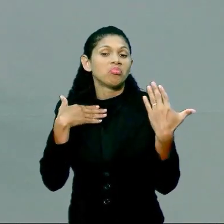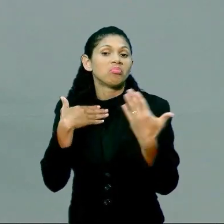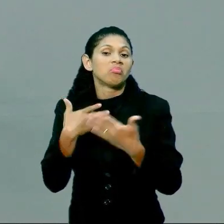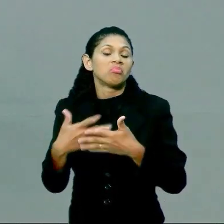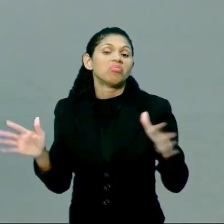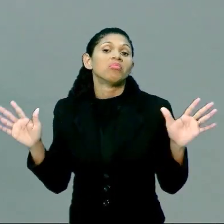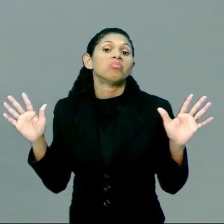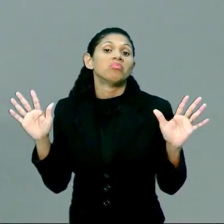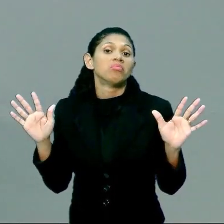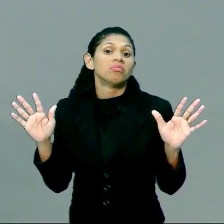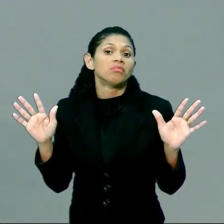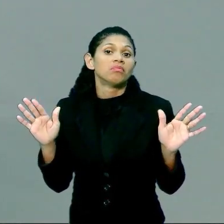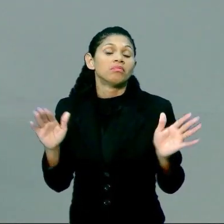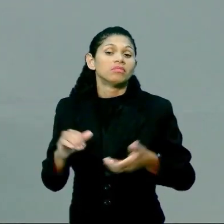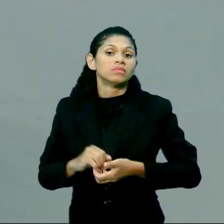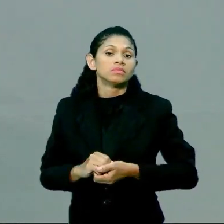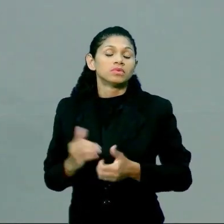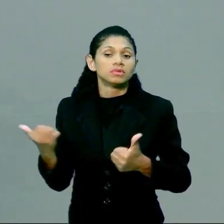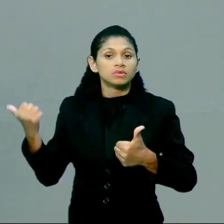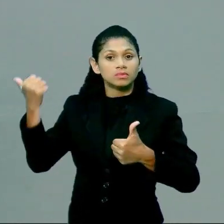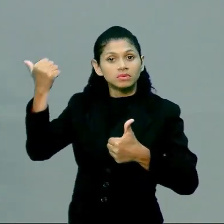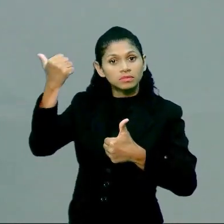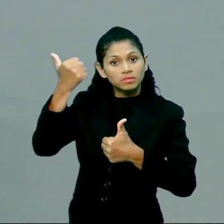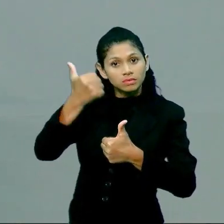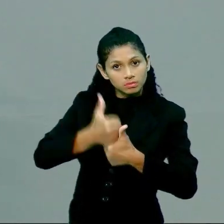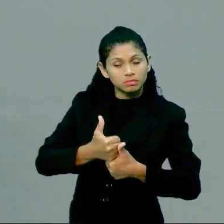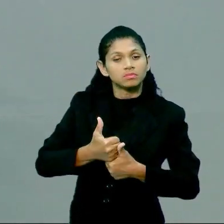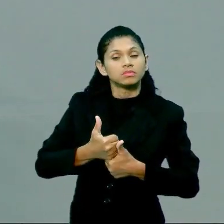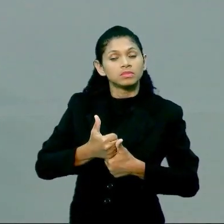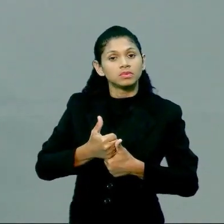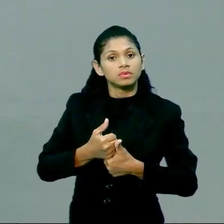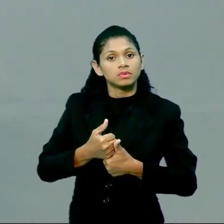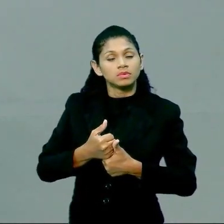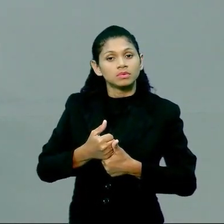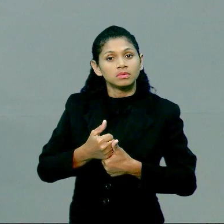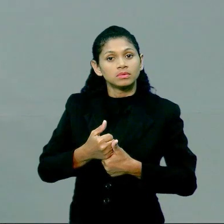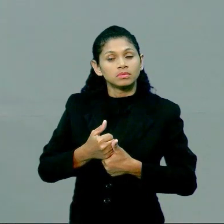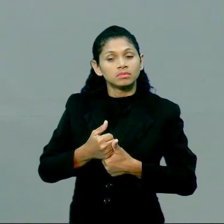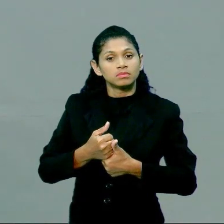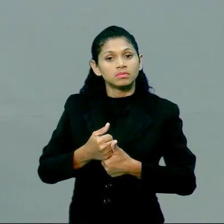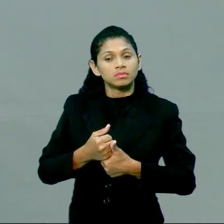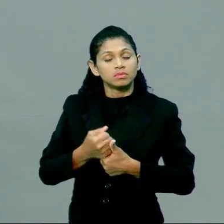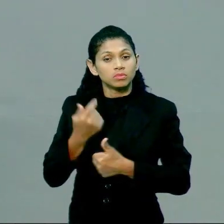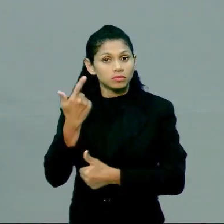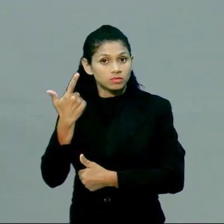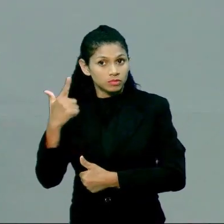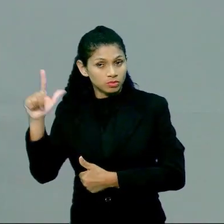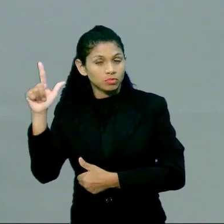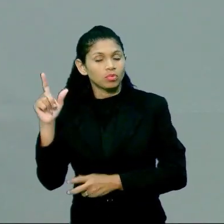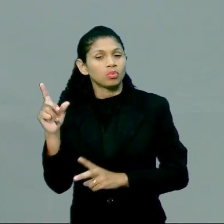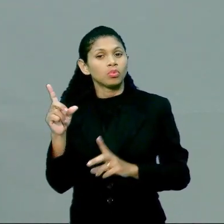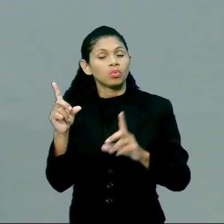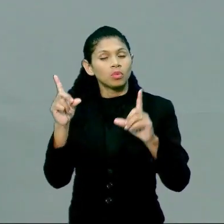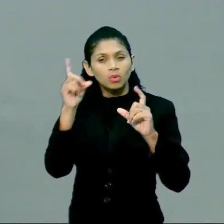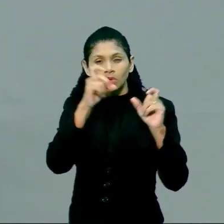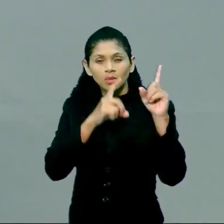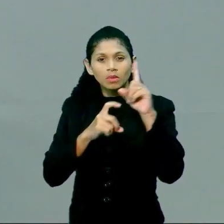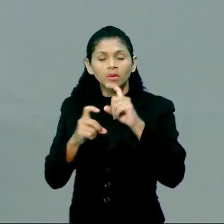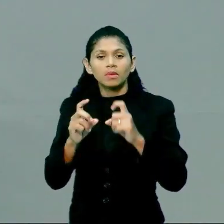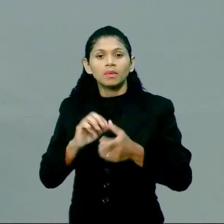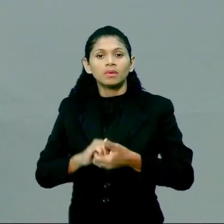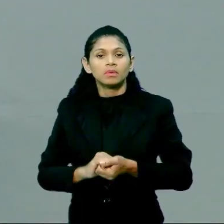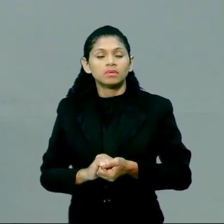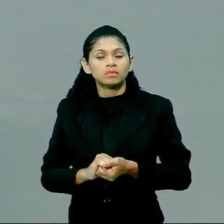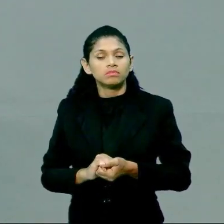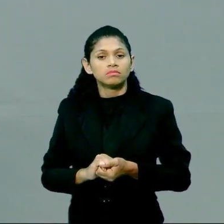ser substituída, né, sem perca do valor semântico, por outra expressão que